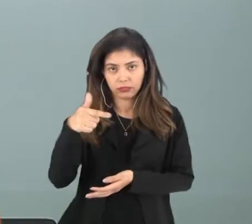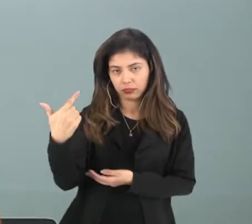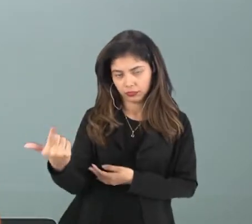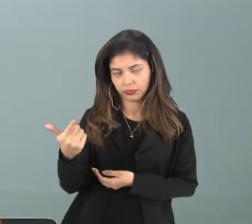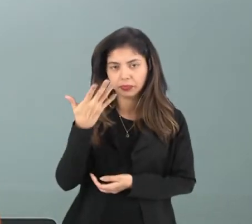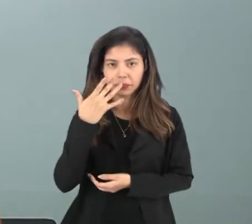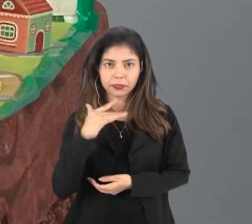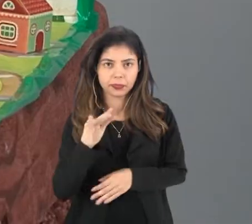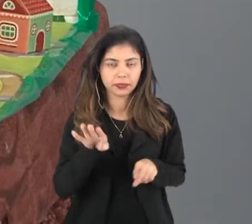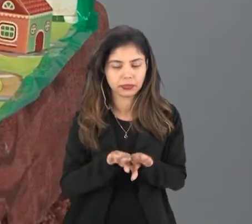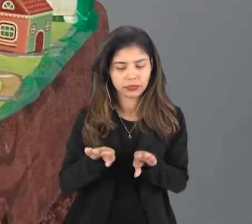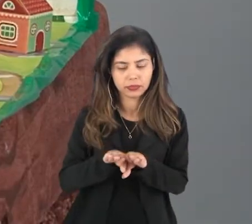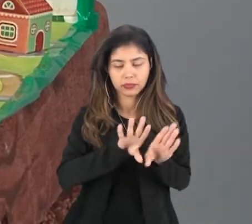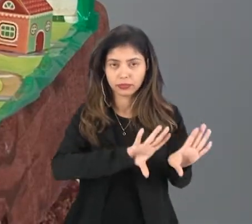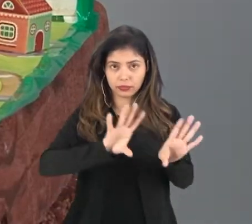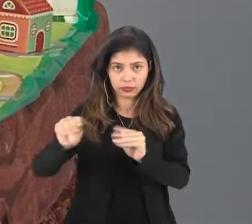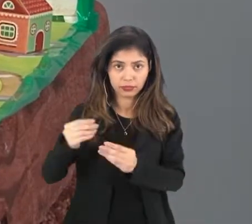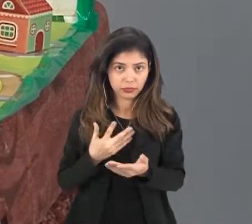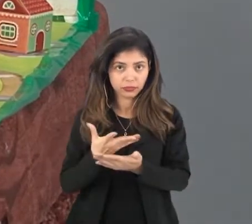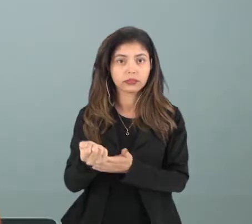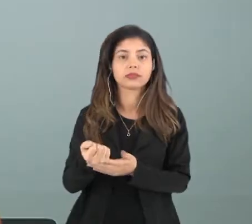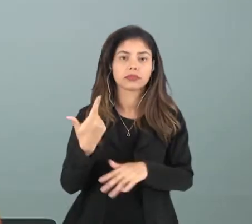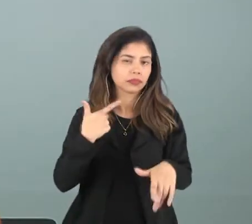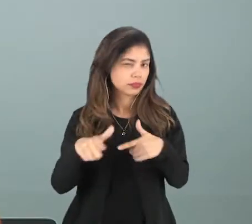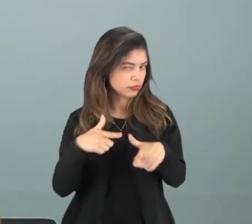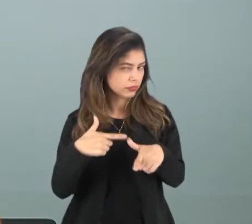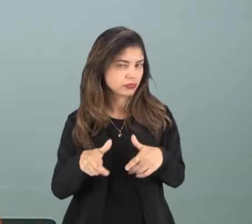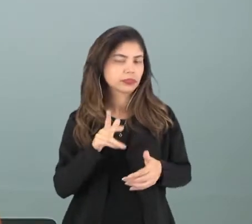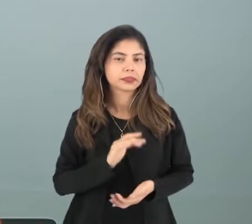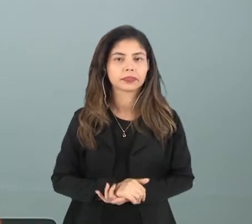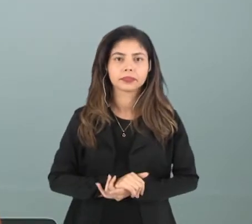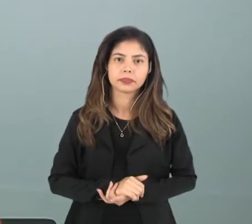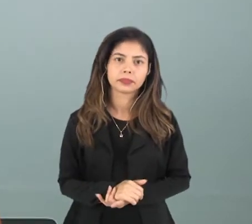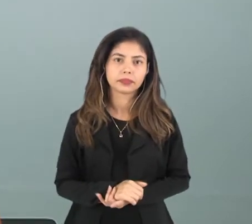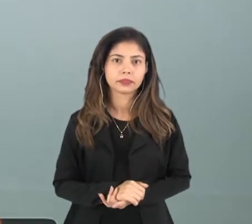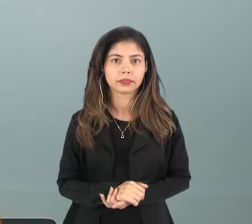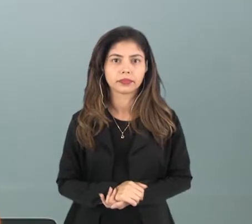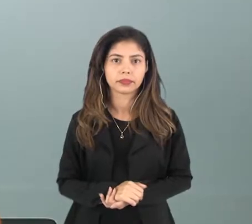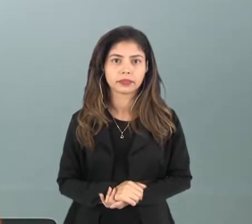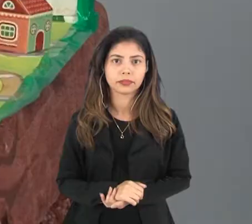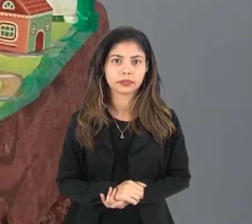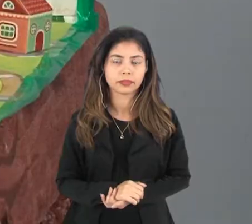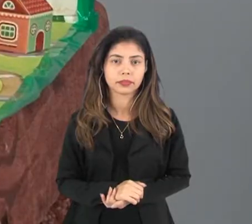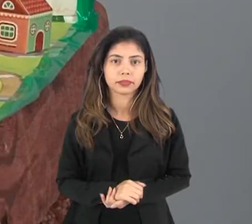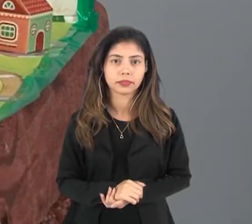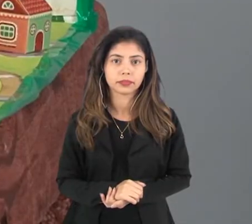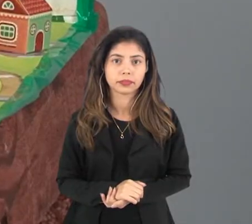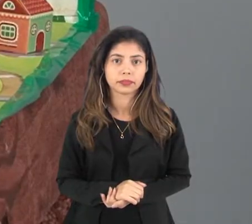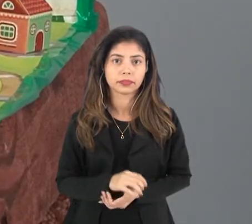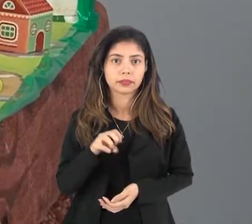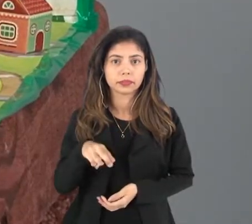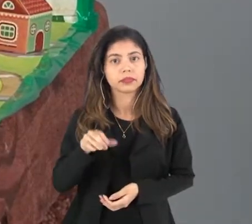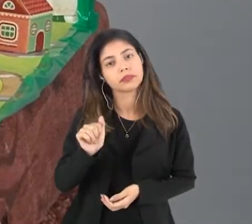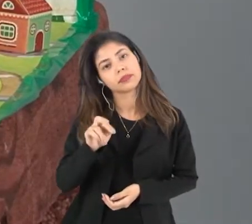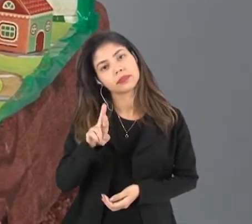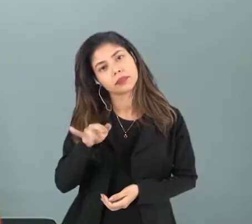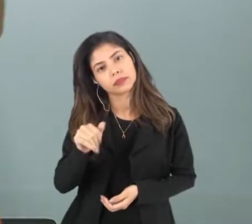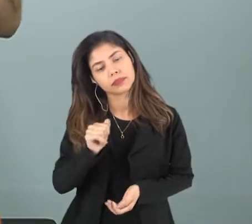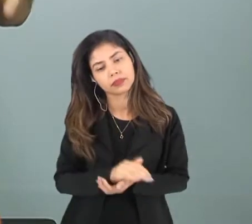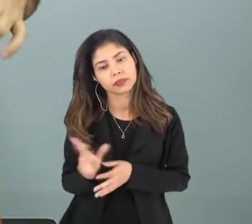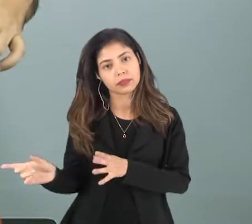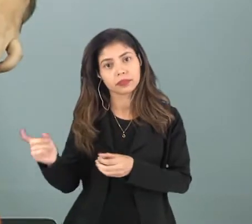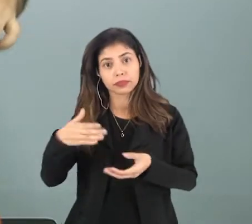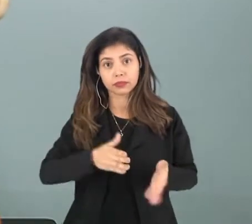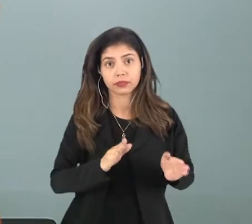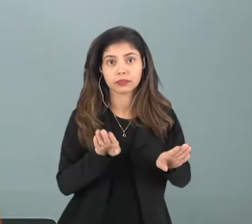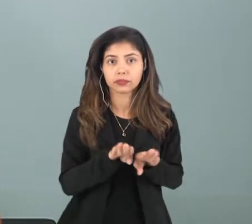para cá, ó, em busca de trabalho. As máquinas foram chegando, né? E eles foram vindo em busca